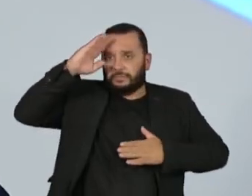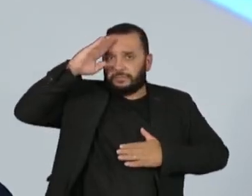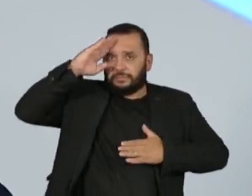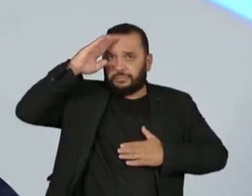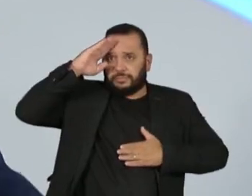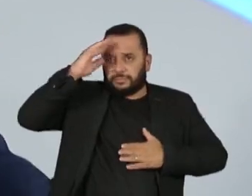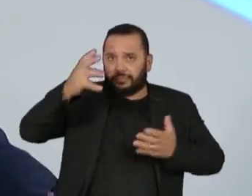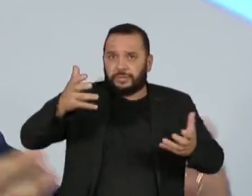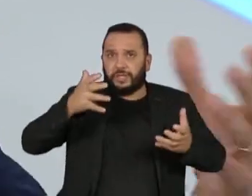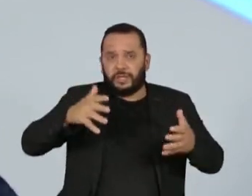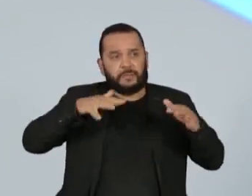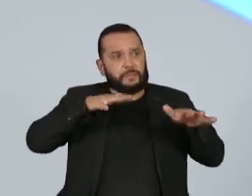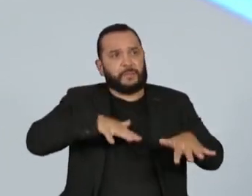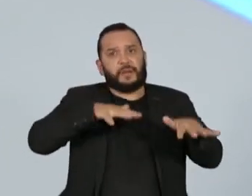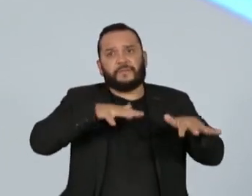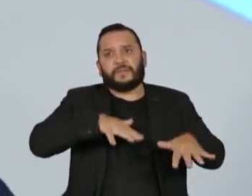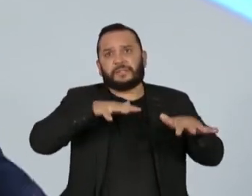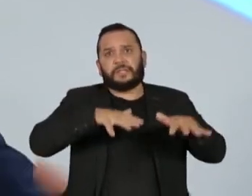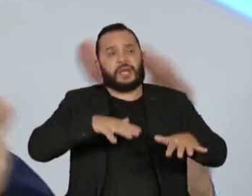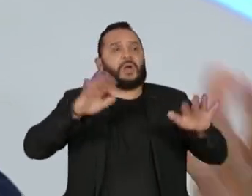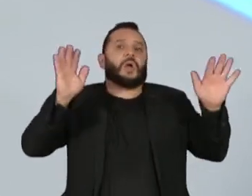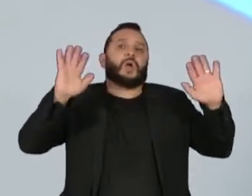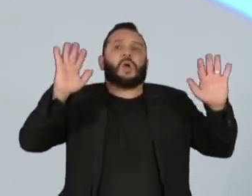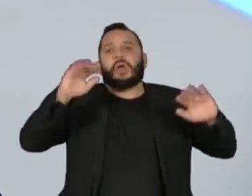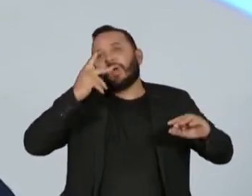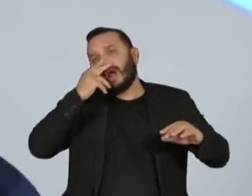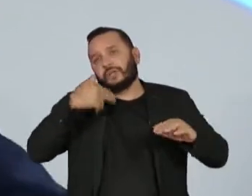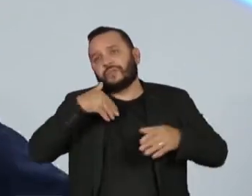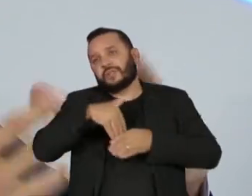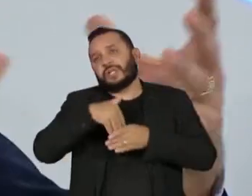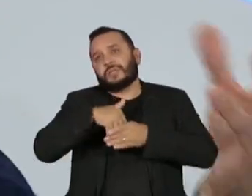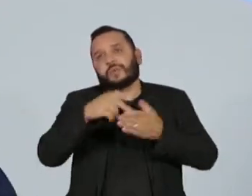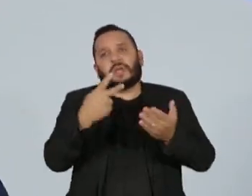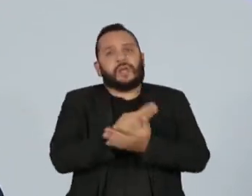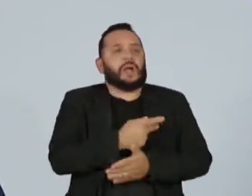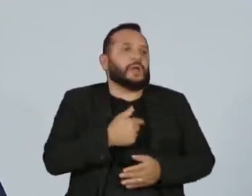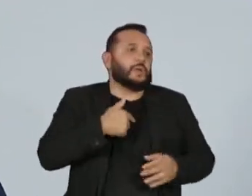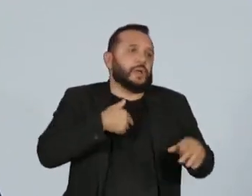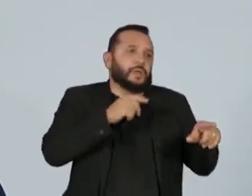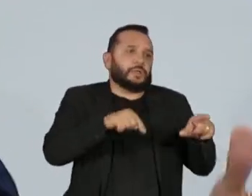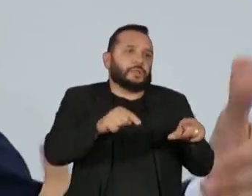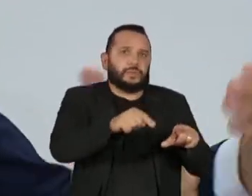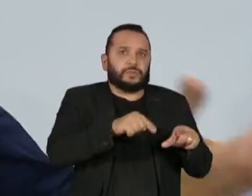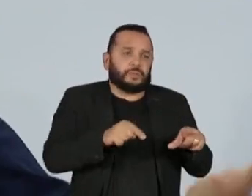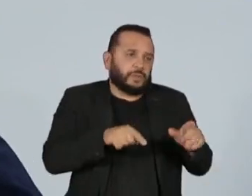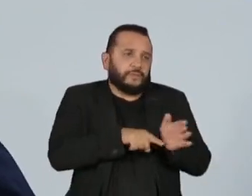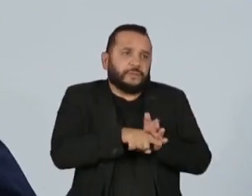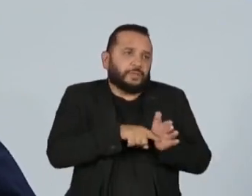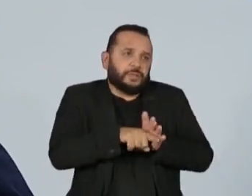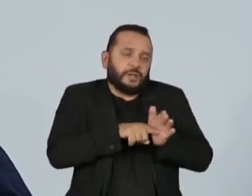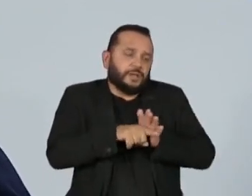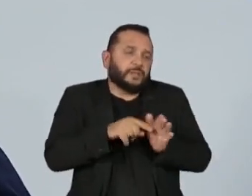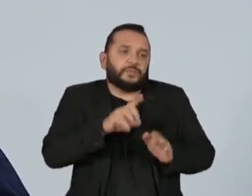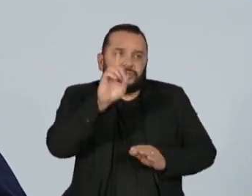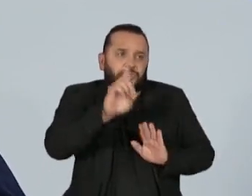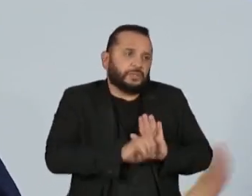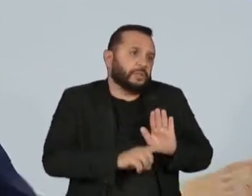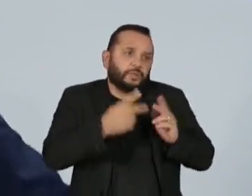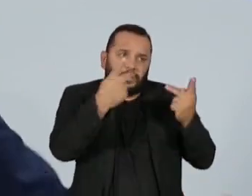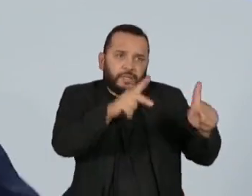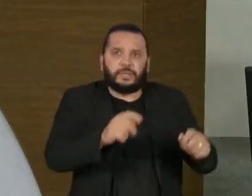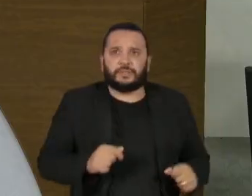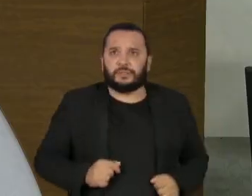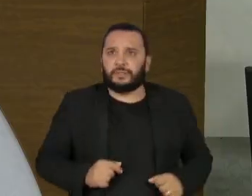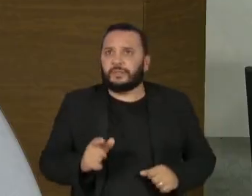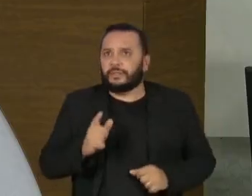querendo manifestar dizendo que Olha eu acho que a eleição tá errada eu acho que a urna tem que investigada eles têm o direito de